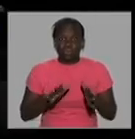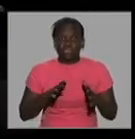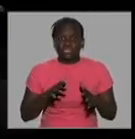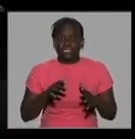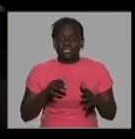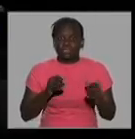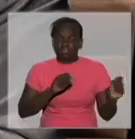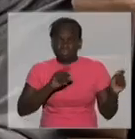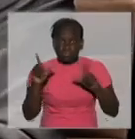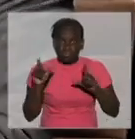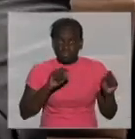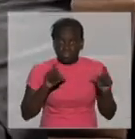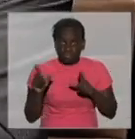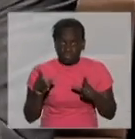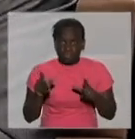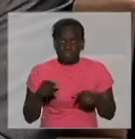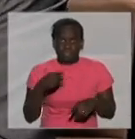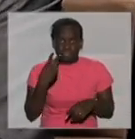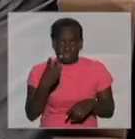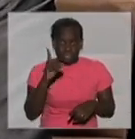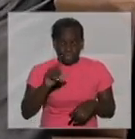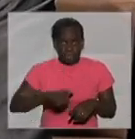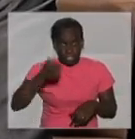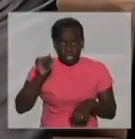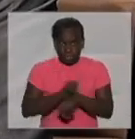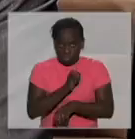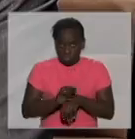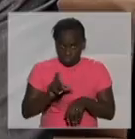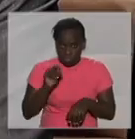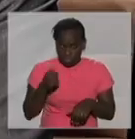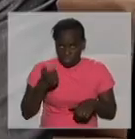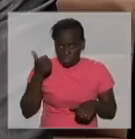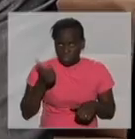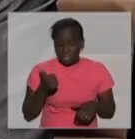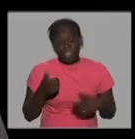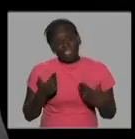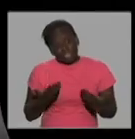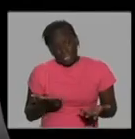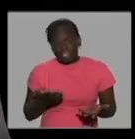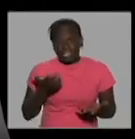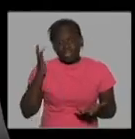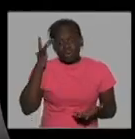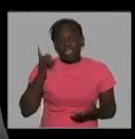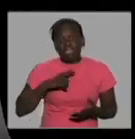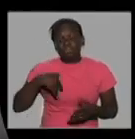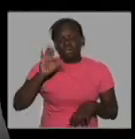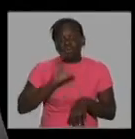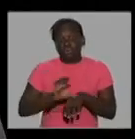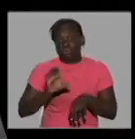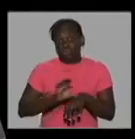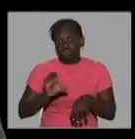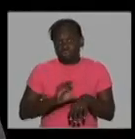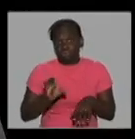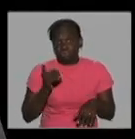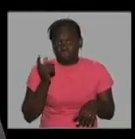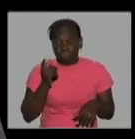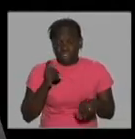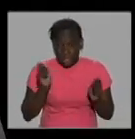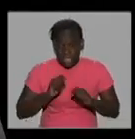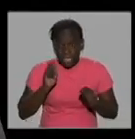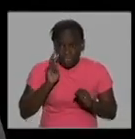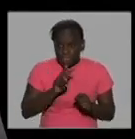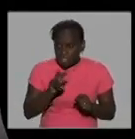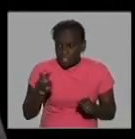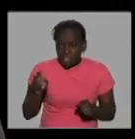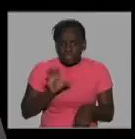na animação, o 2D é a melhor opção. Seria isso? Eu acho que tem mais cursos, né? A gente consegue perceber que